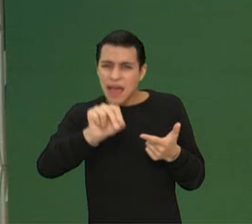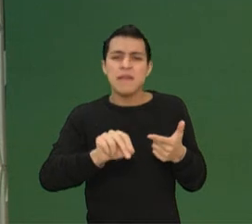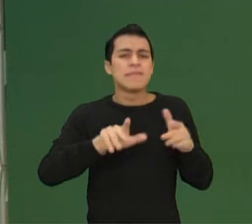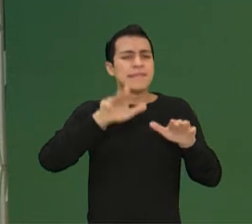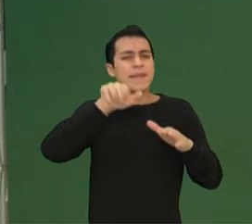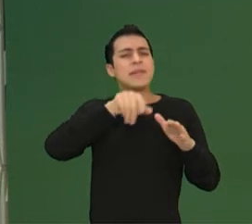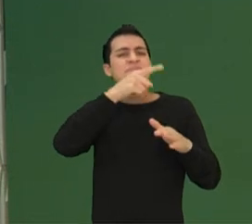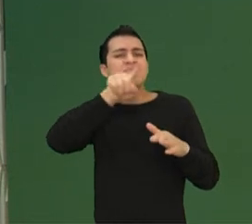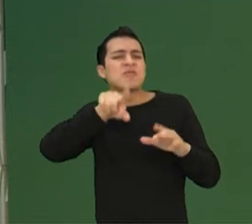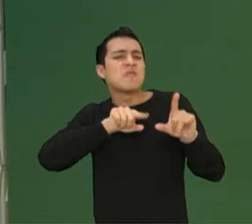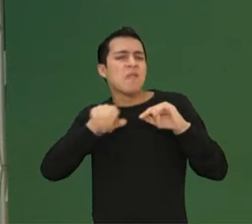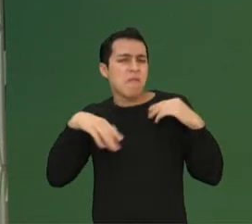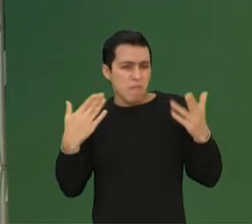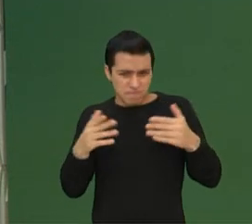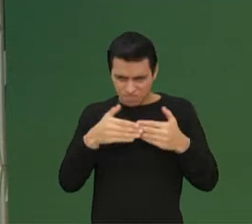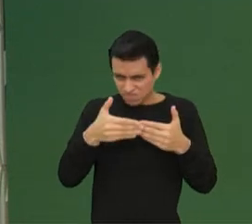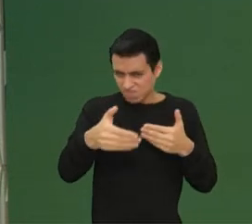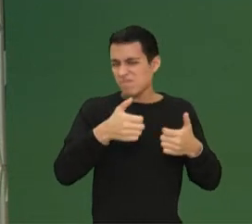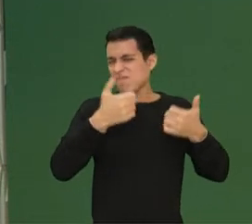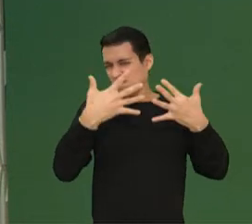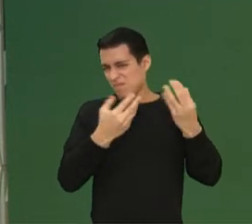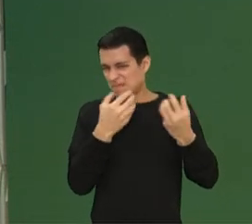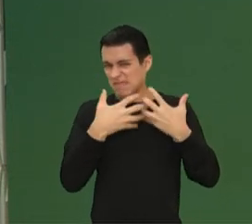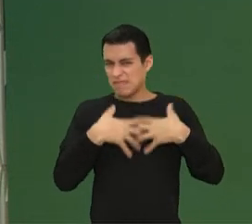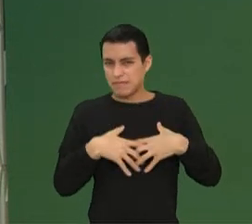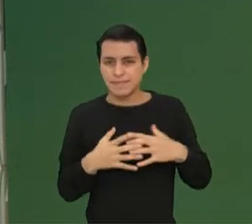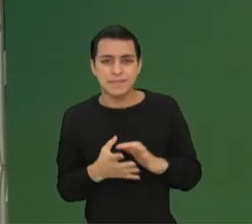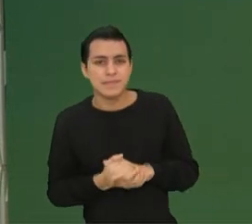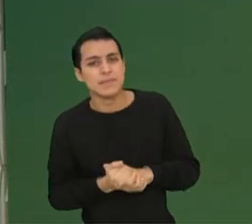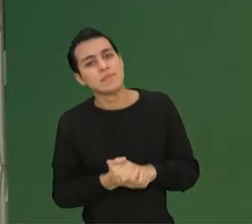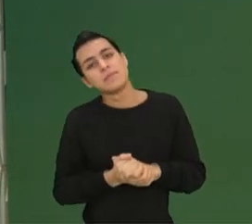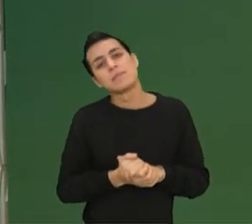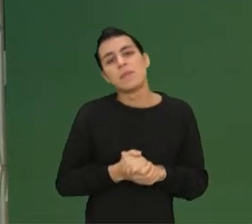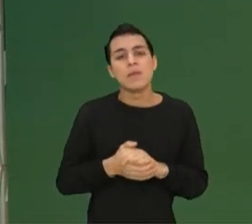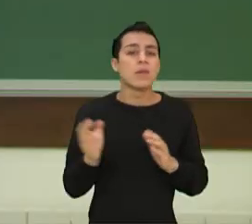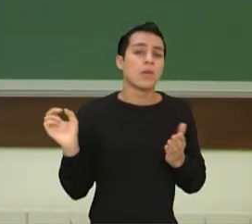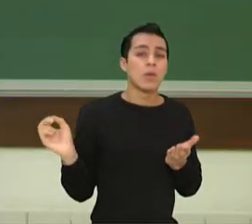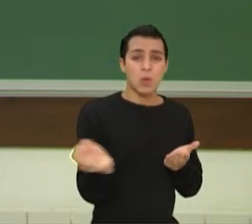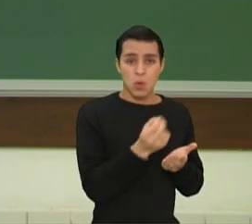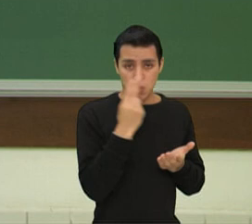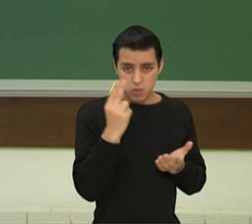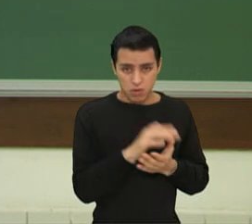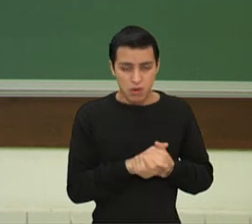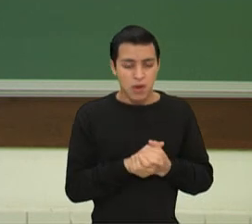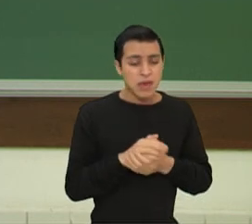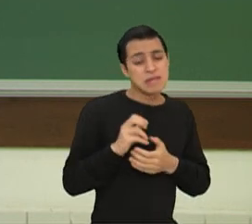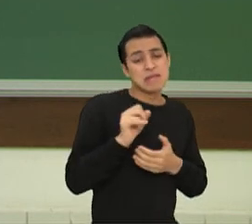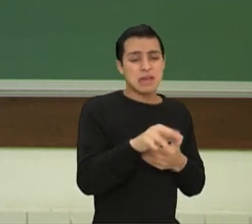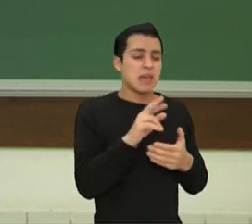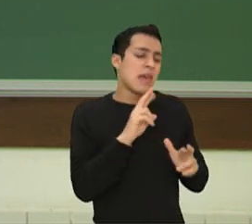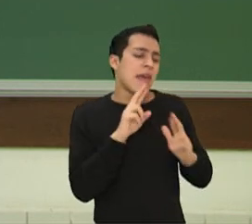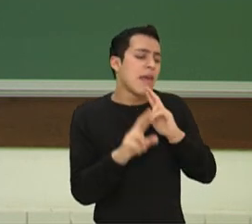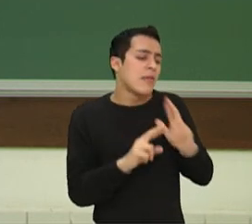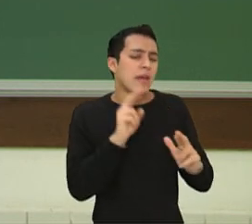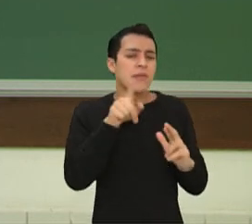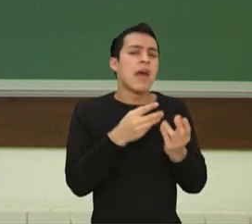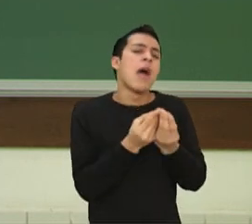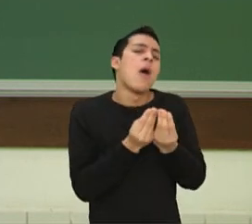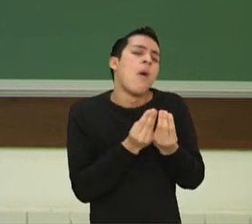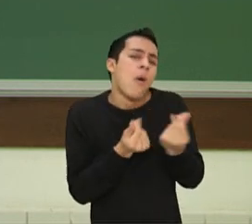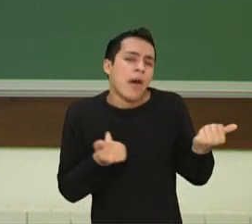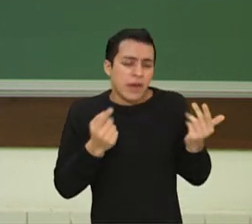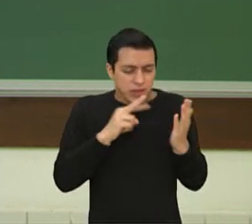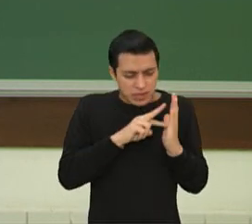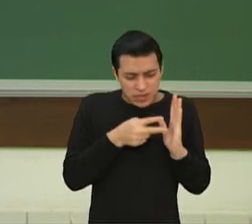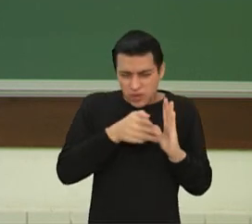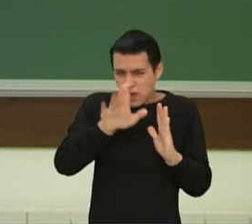das alternativas. A gente vai ver isso mais para frente, certo? Ou ainda, quando os resultados são qualitativos, eu só